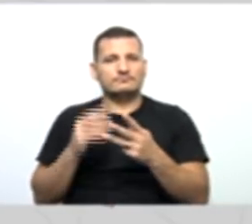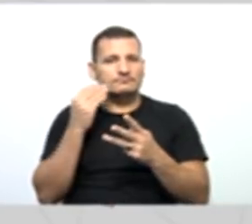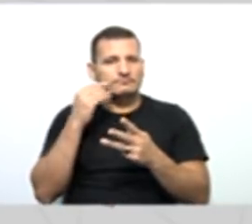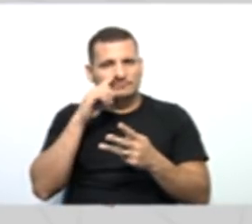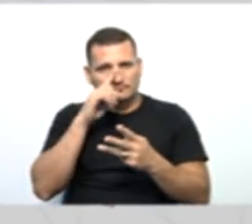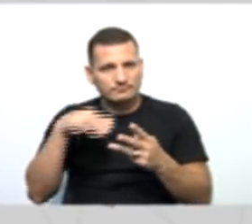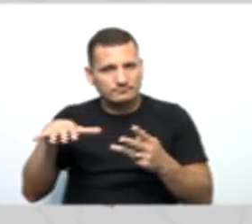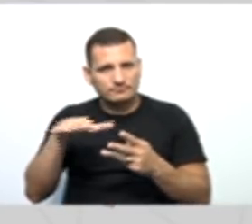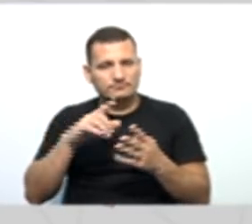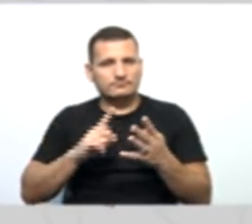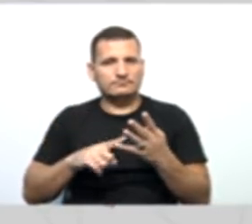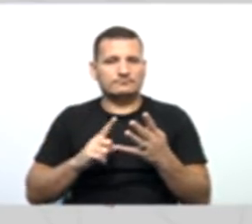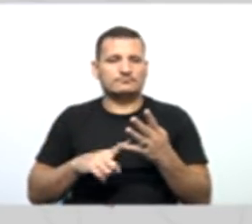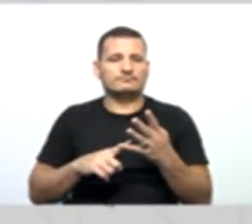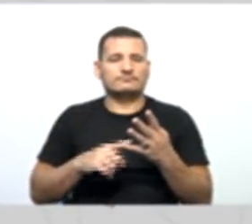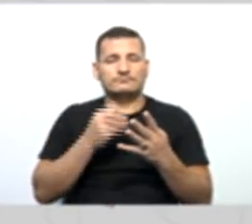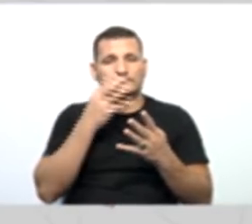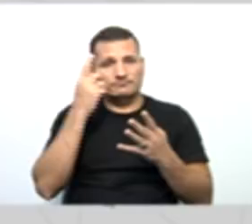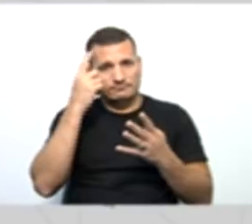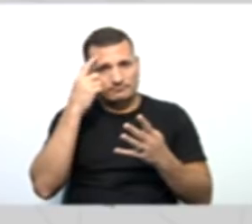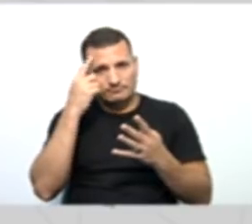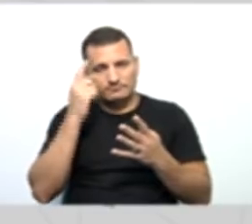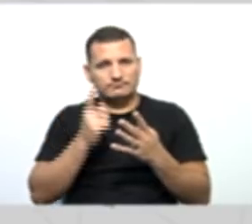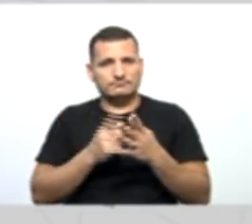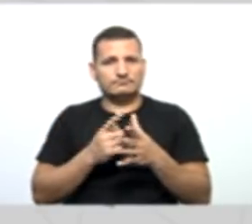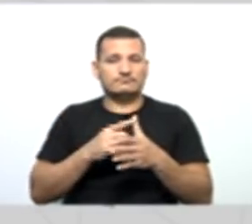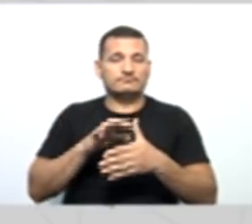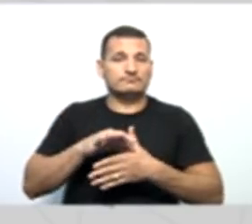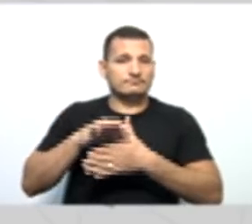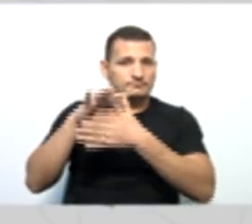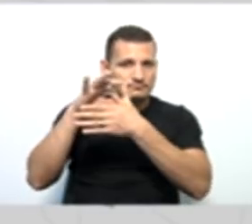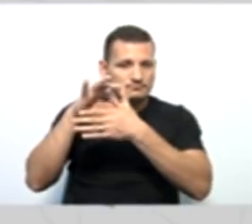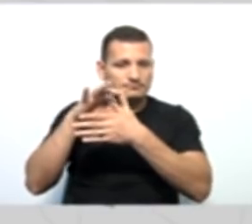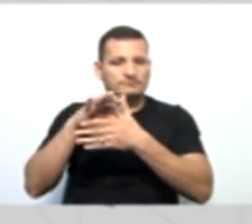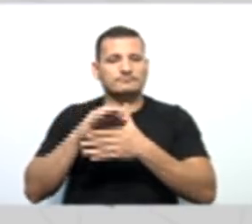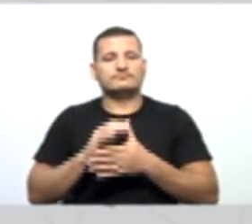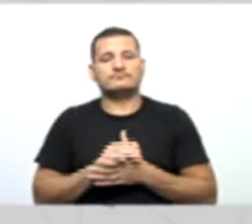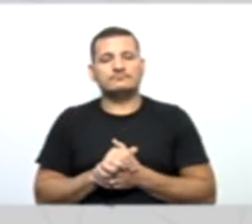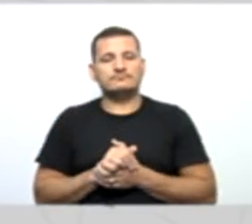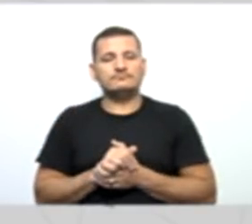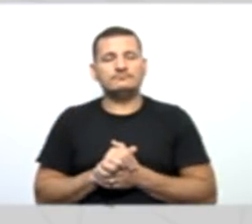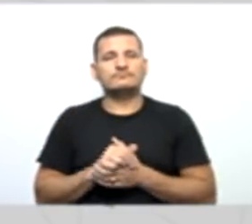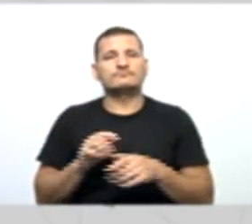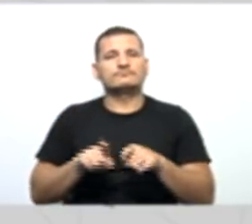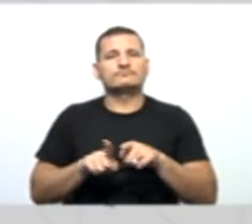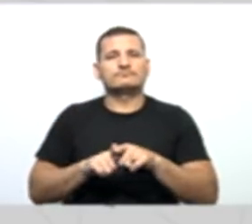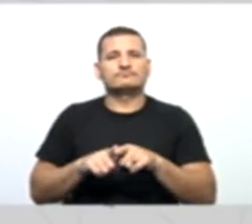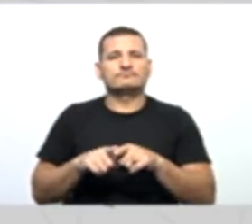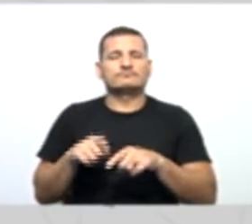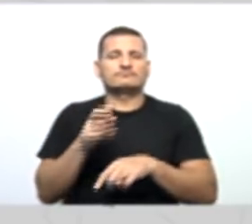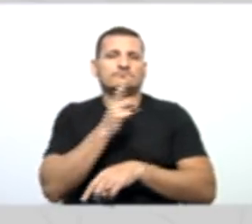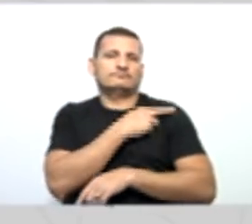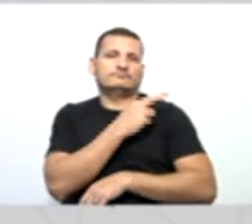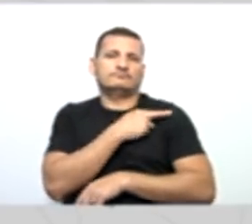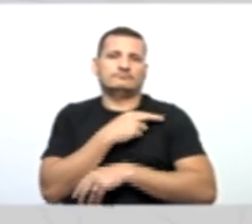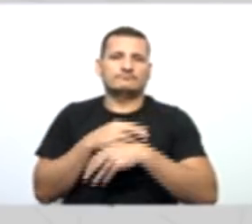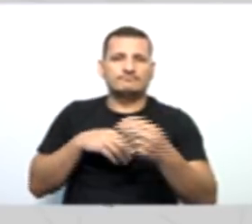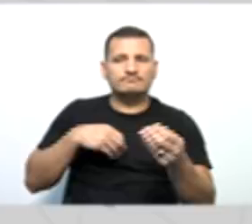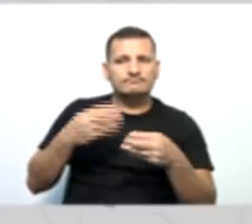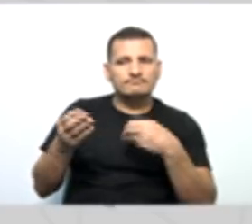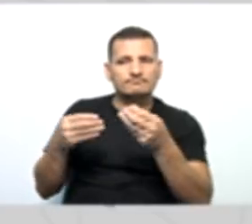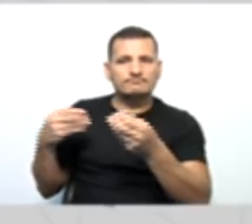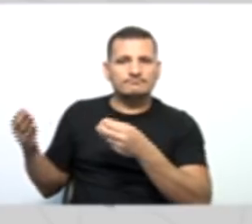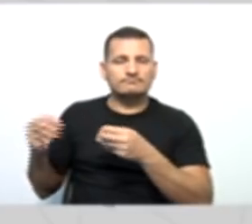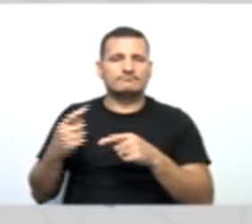manter o bom senso, ter espírito de liderança, tá? E distribuir tarefas. Porque às vezes as pessoas